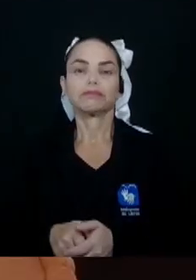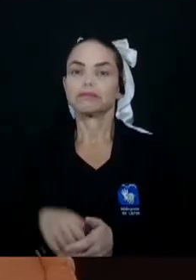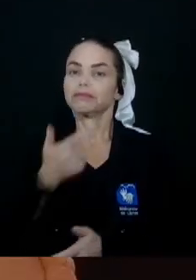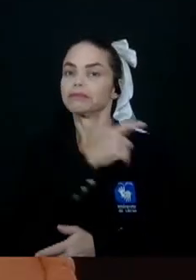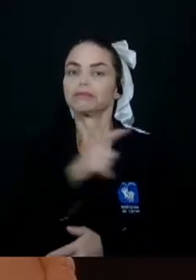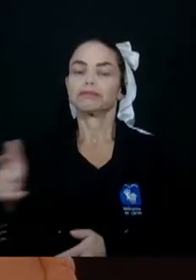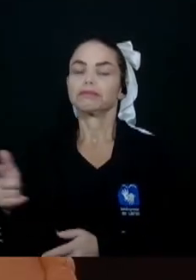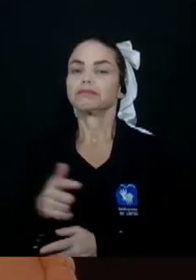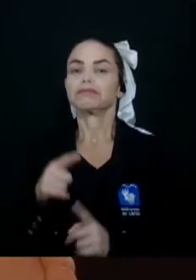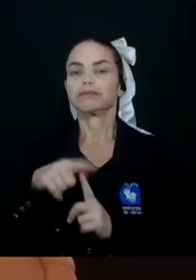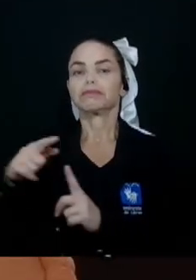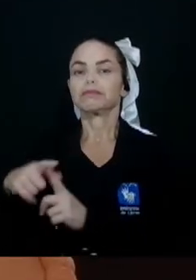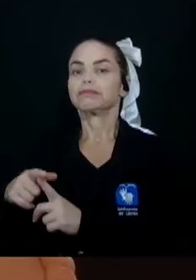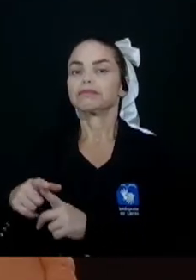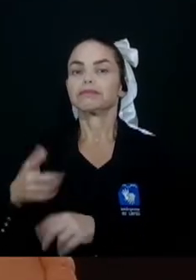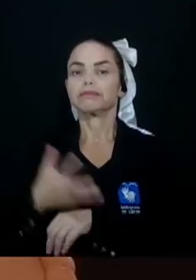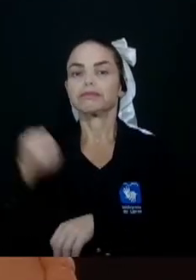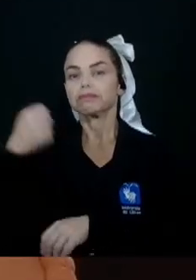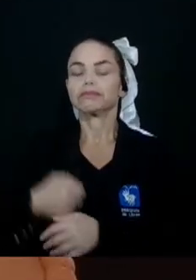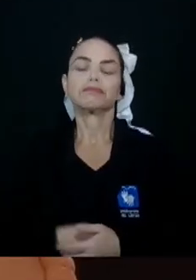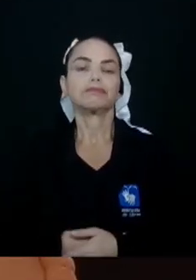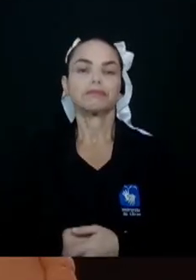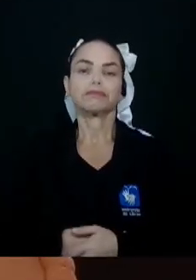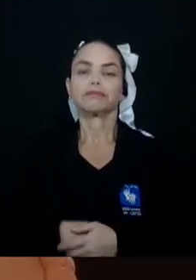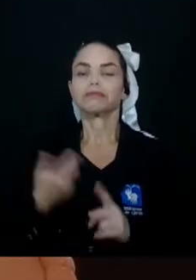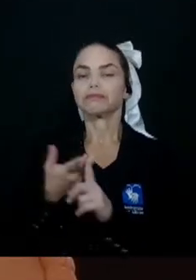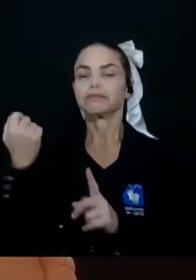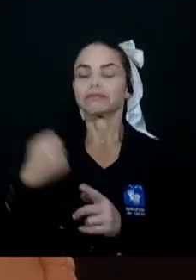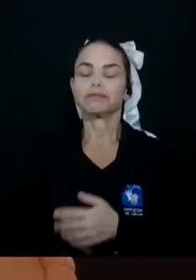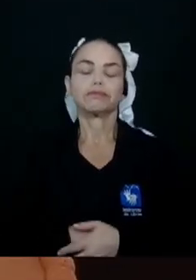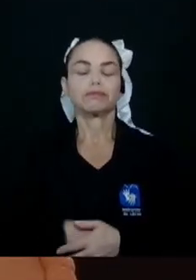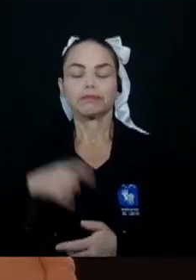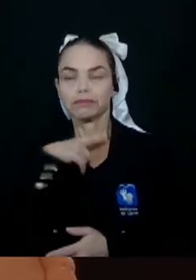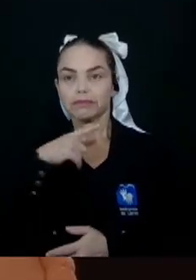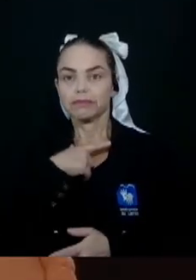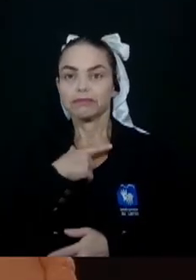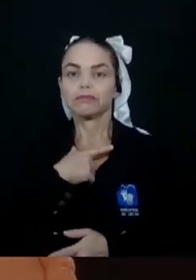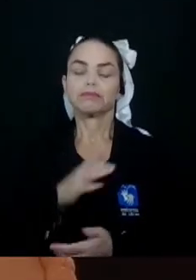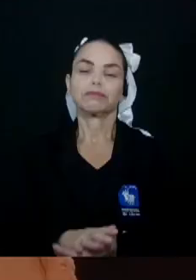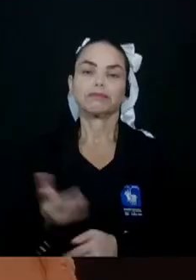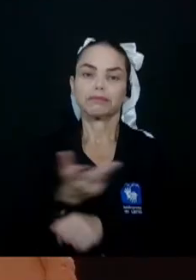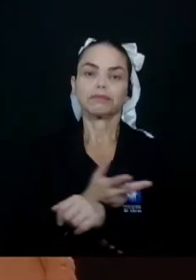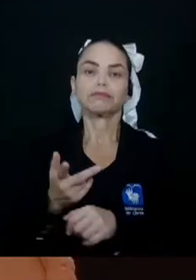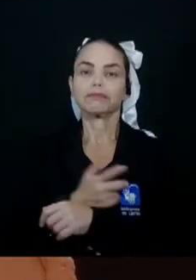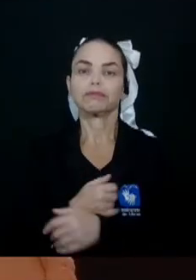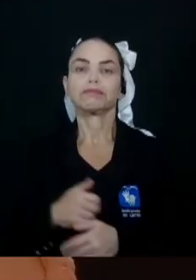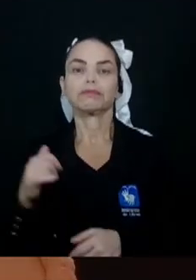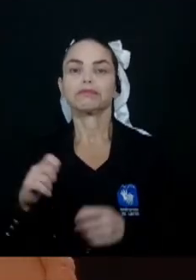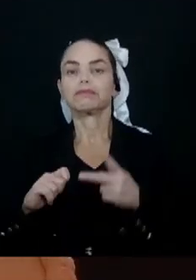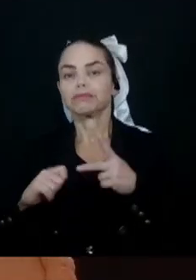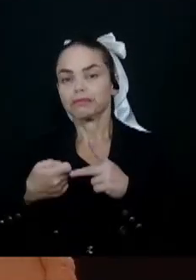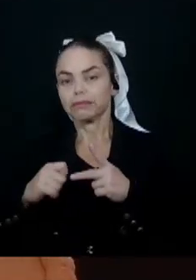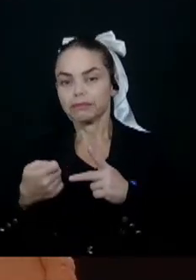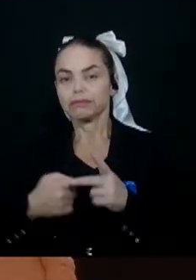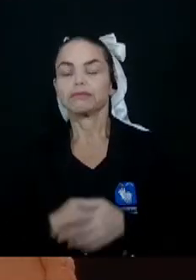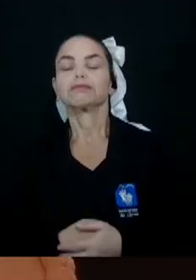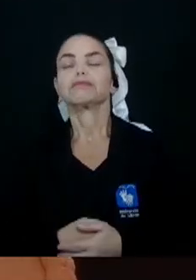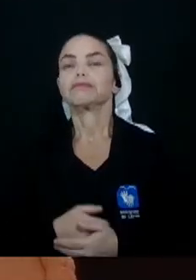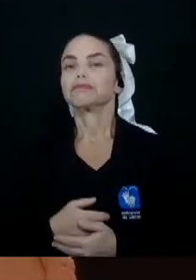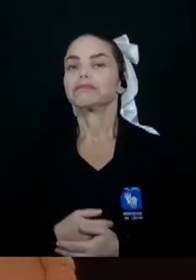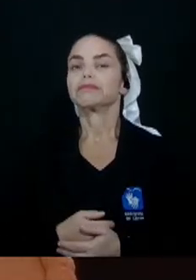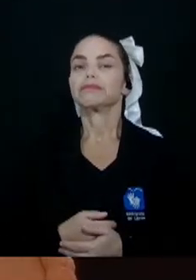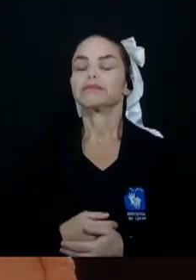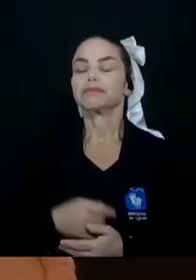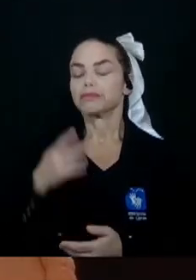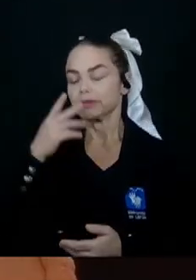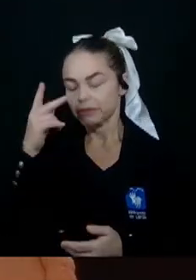golpe, para não cair nesse tipo de fraude e ter que recorrer a essa ferramenta para solicitar o dinheiro de volta, que a gente sabe, como a